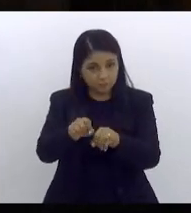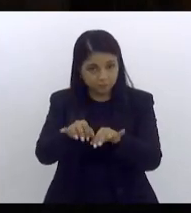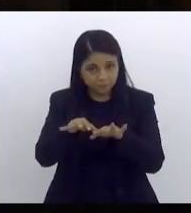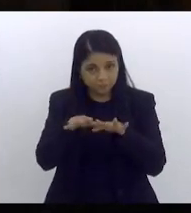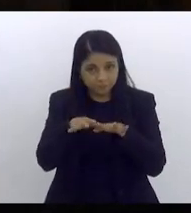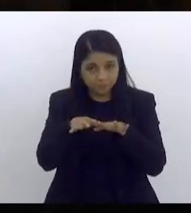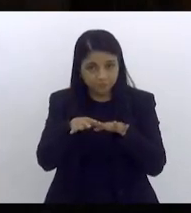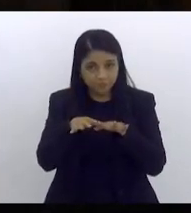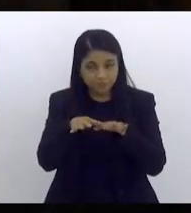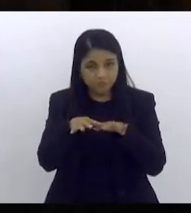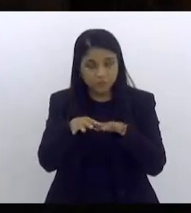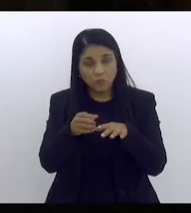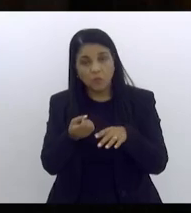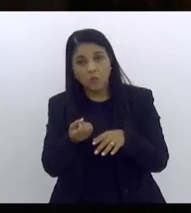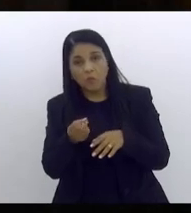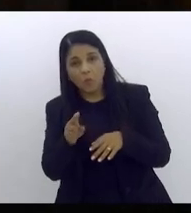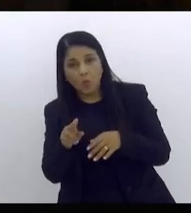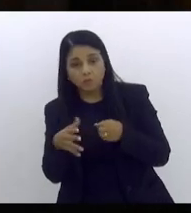da base